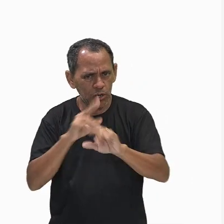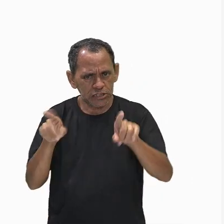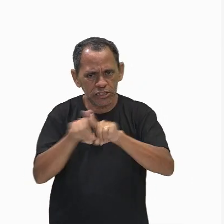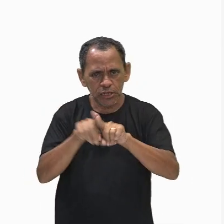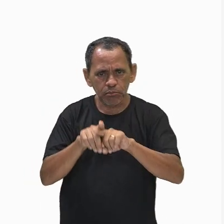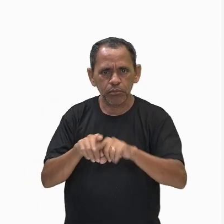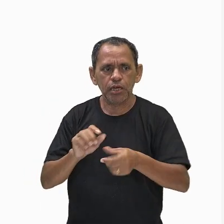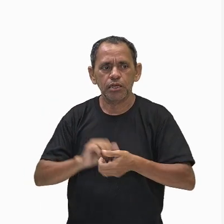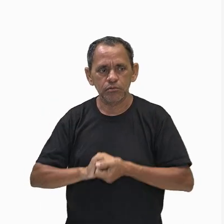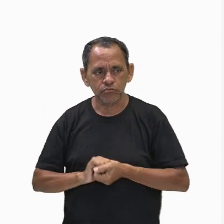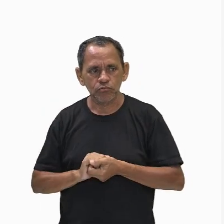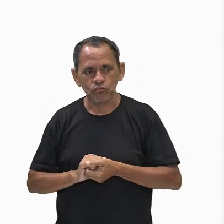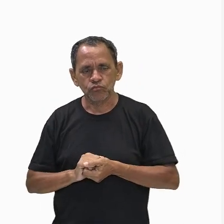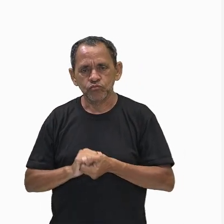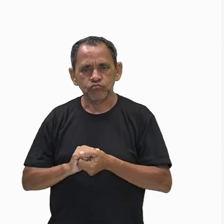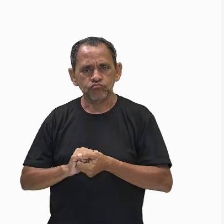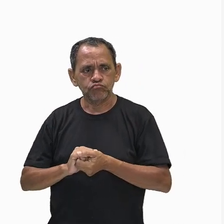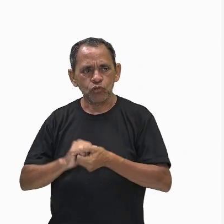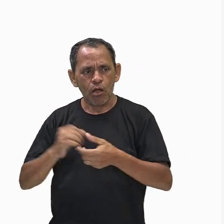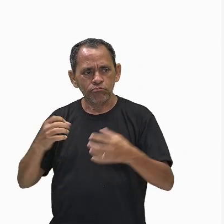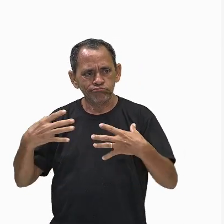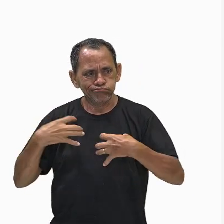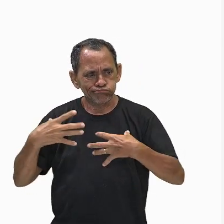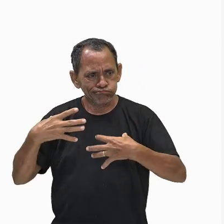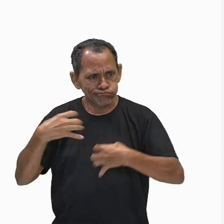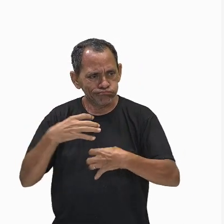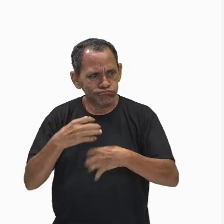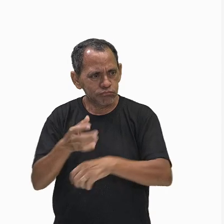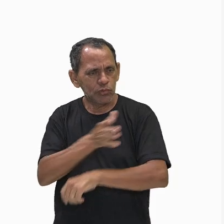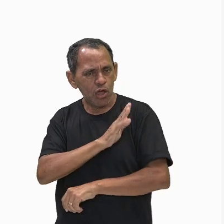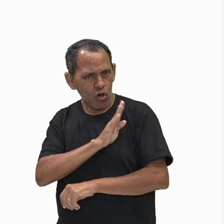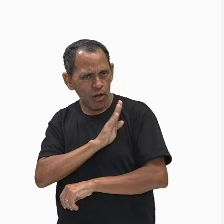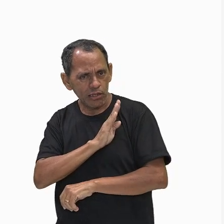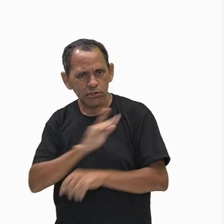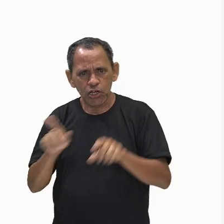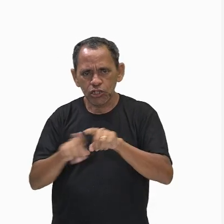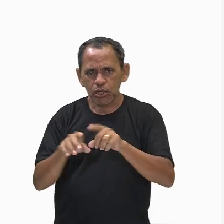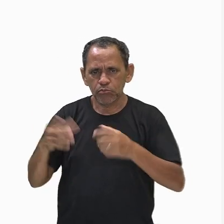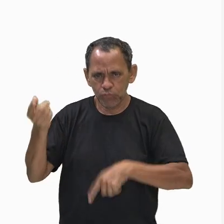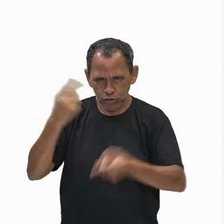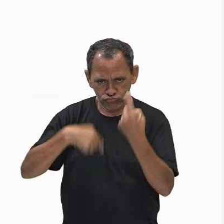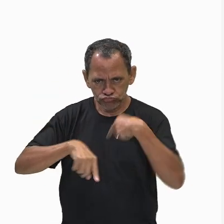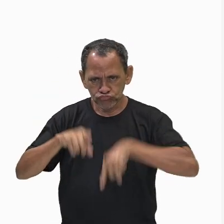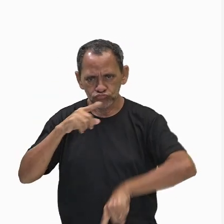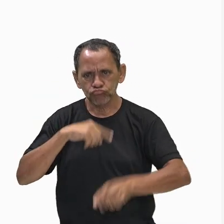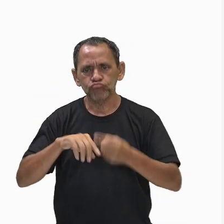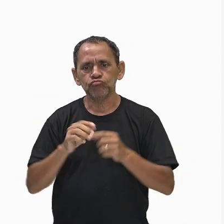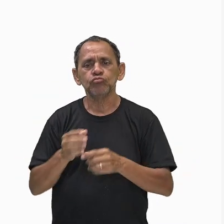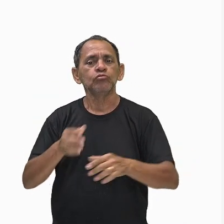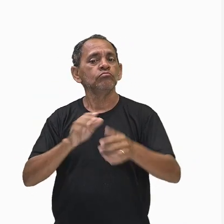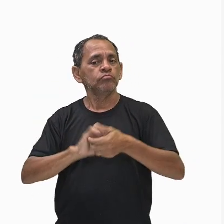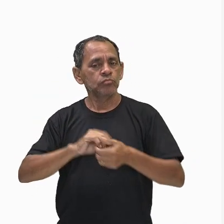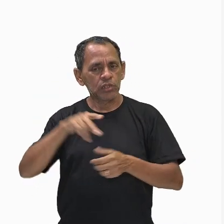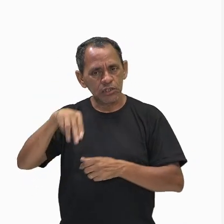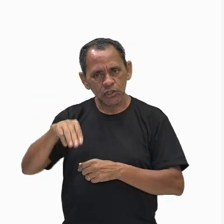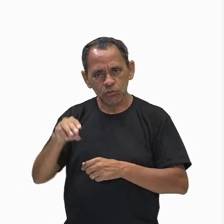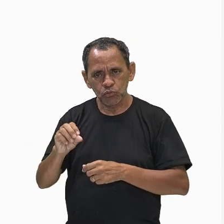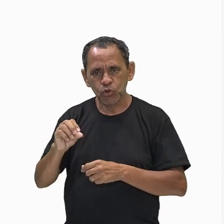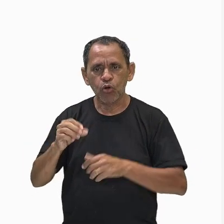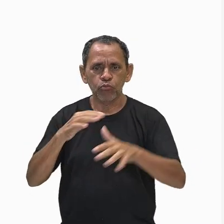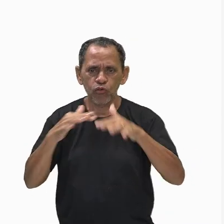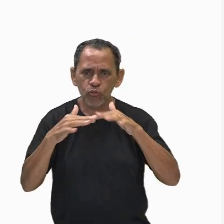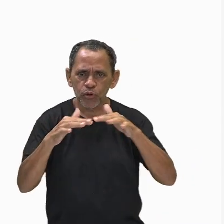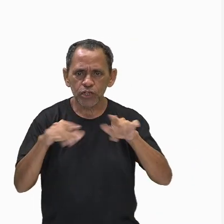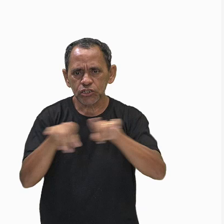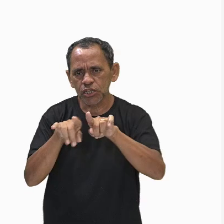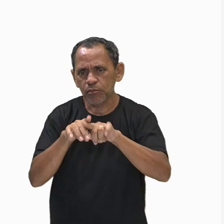reflexos cardiovasculares e transmissão de informações sensoriais e motoras, tá? Vamos agora aí